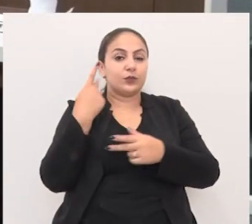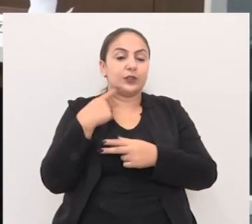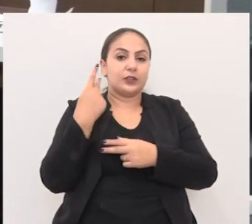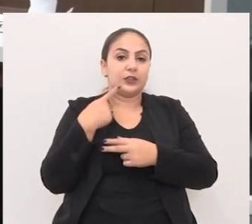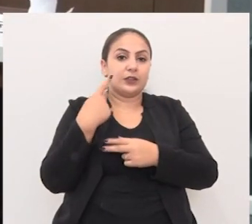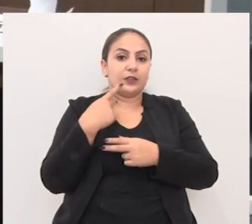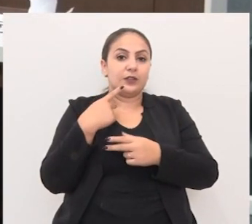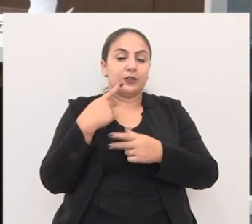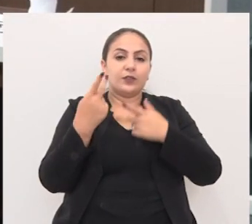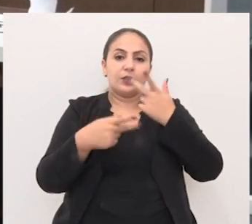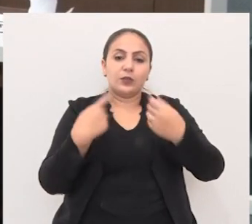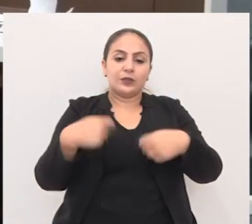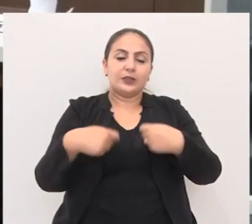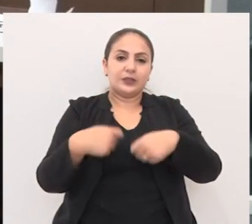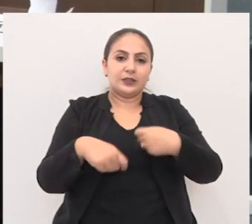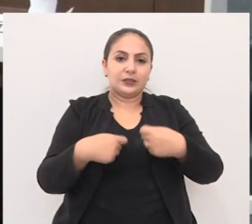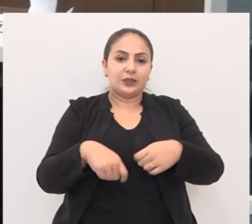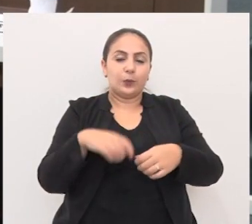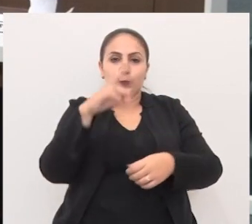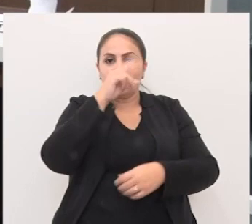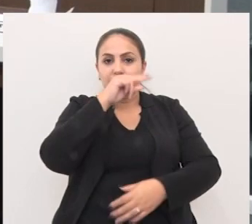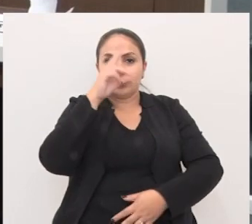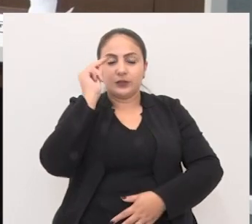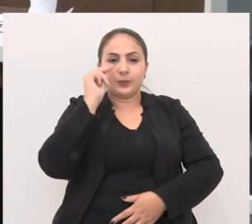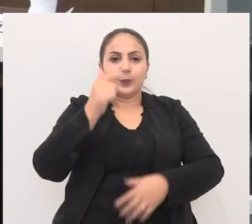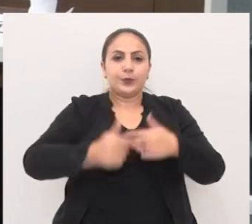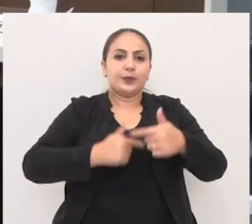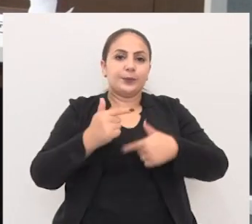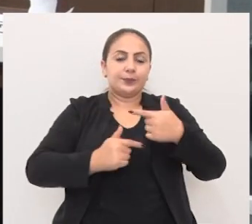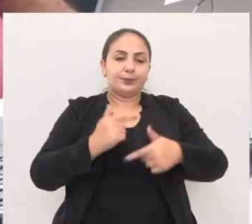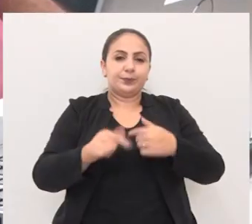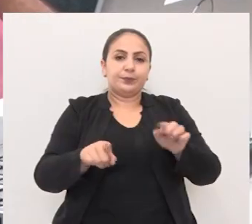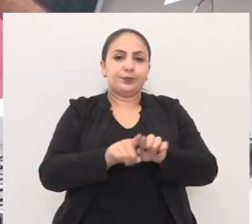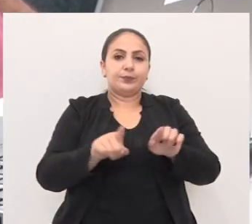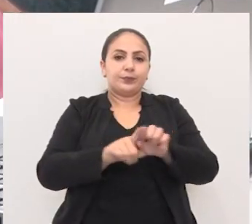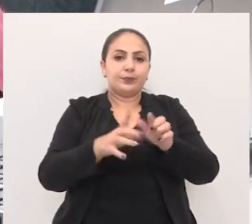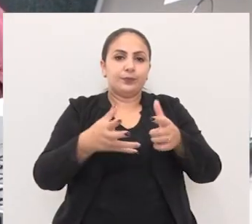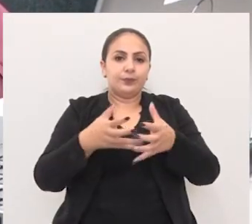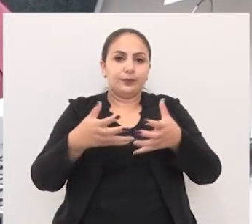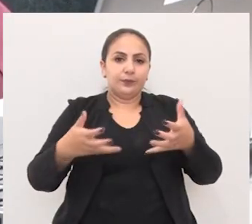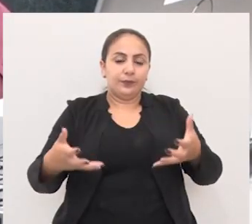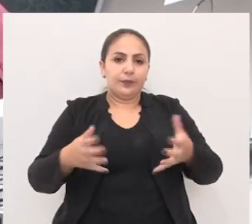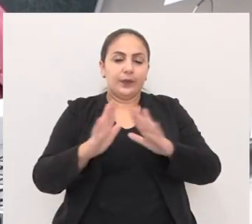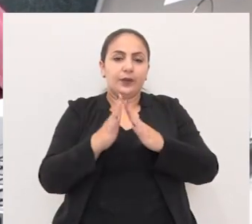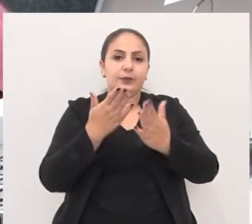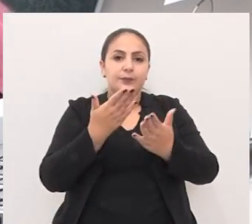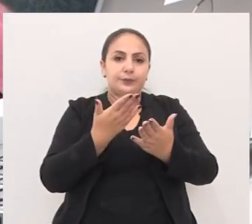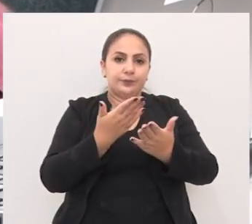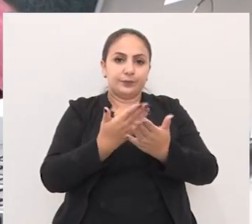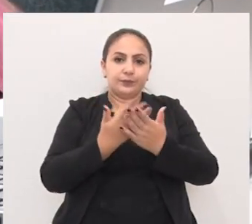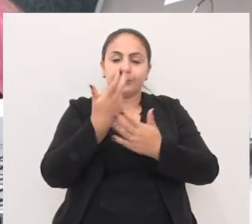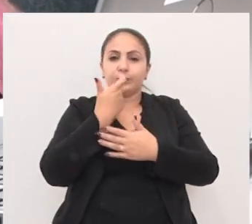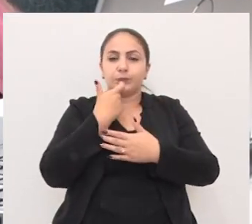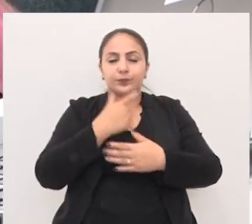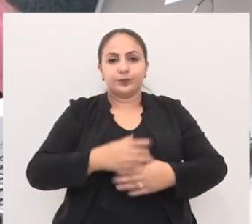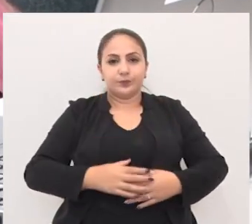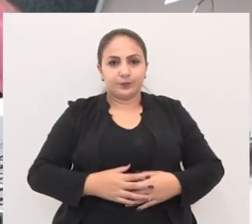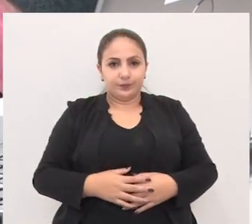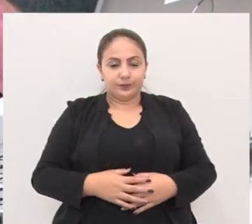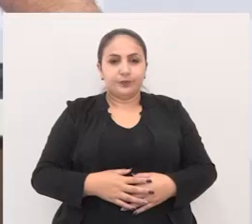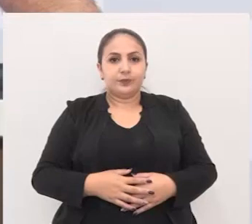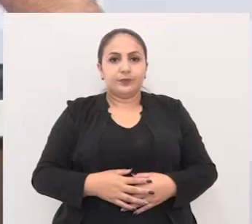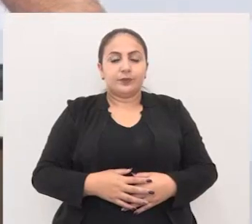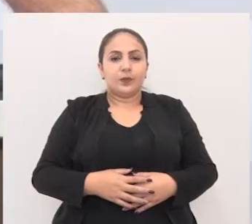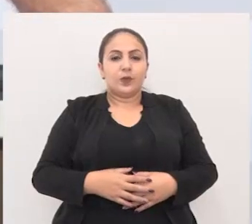o vereador frisou a necessidade do município trabalhar pela ampliação das escolas de educação